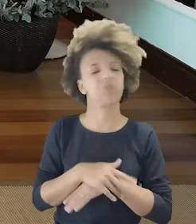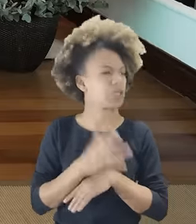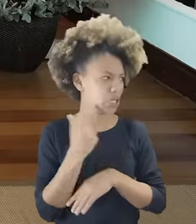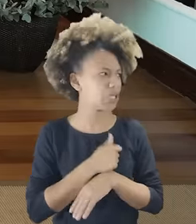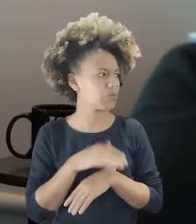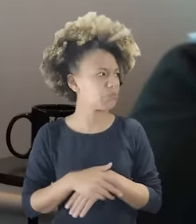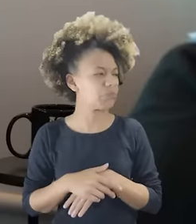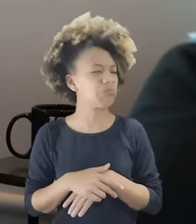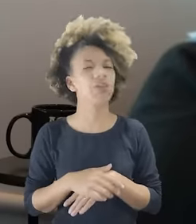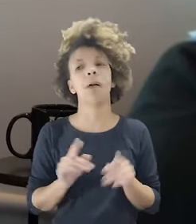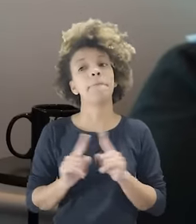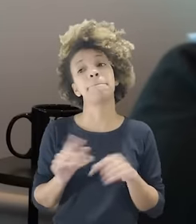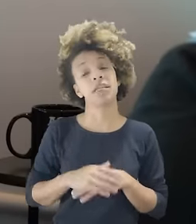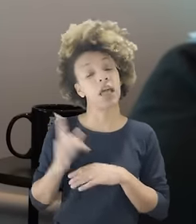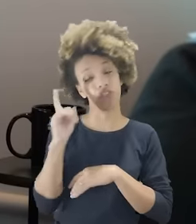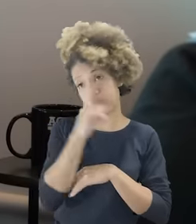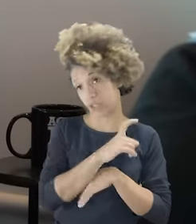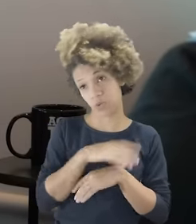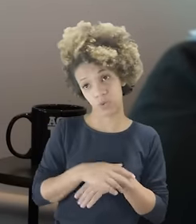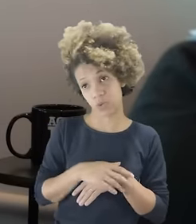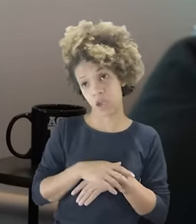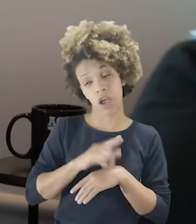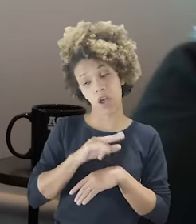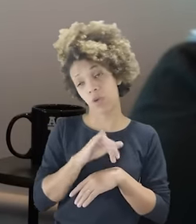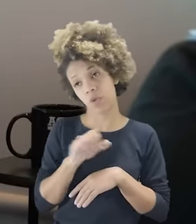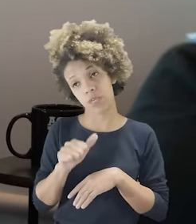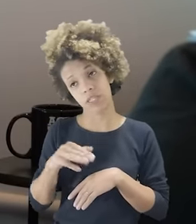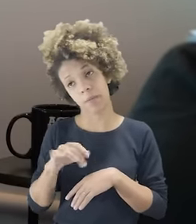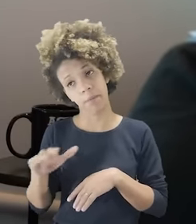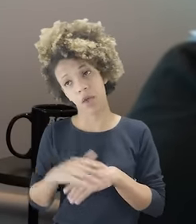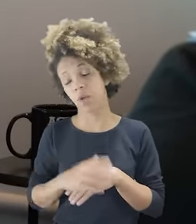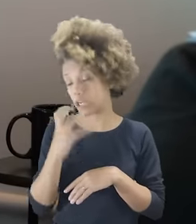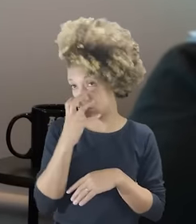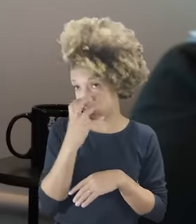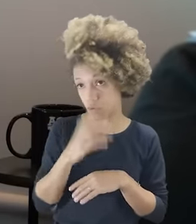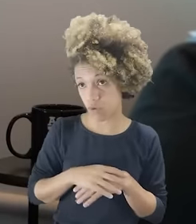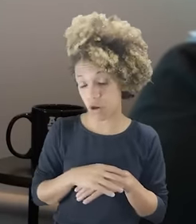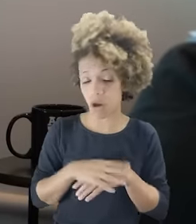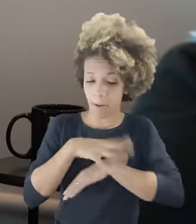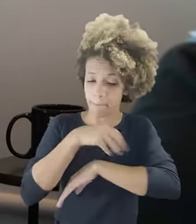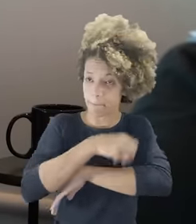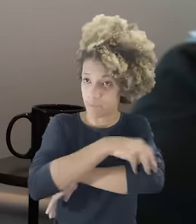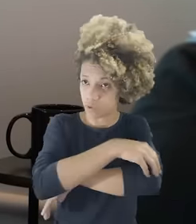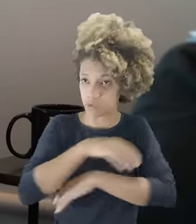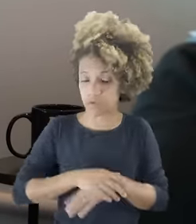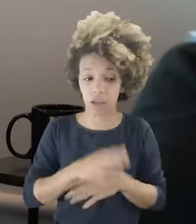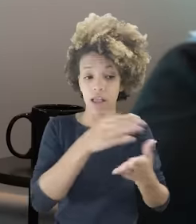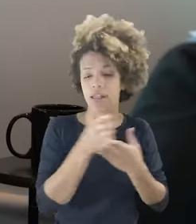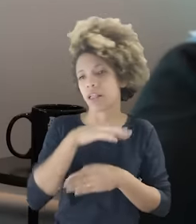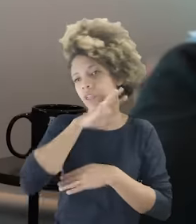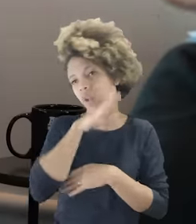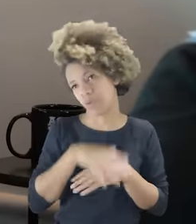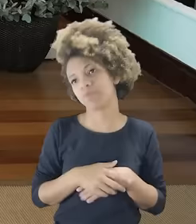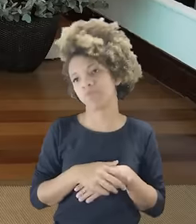Que coisa linda é muito mais difícil porque a Luisa Mel pular o pátio da pessoa pegar um poodle agora vai resgatar